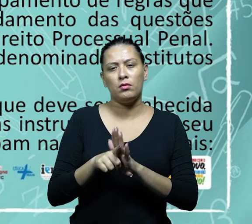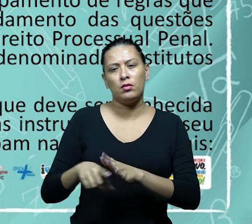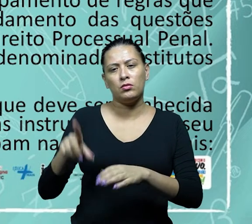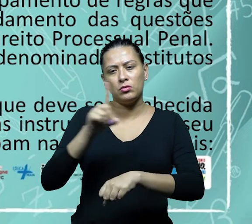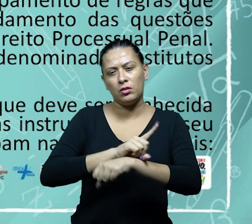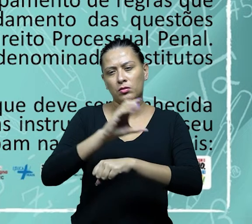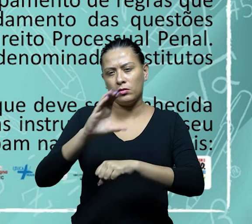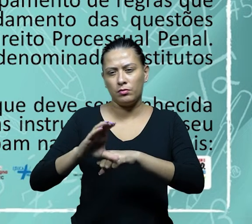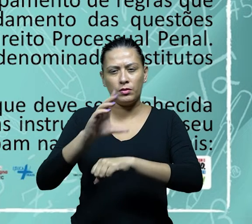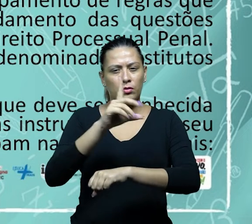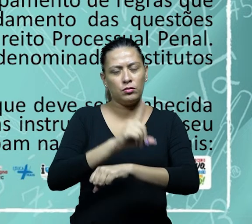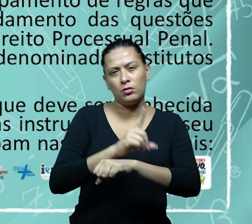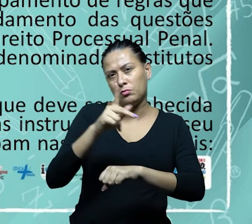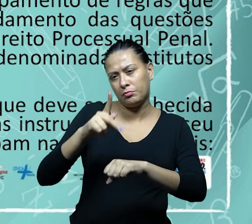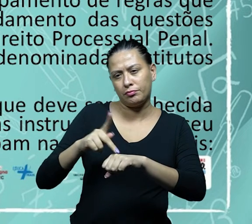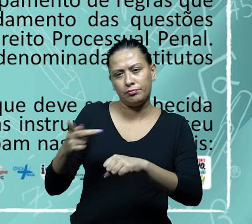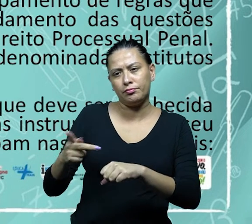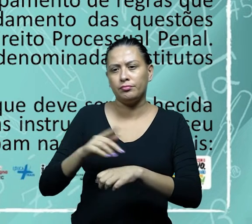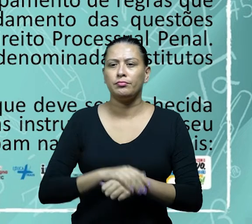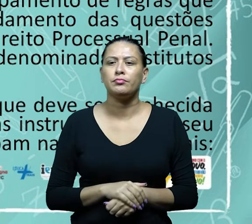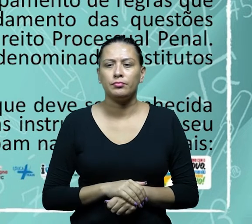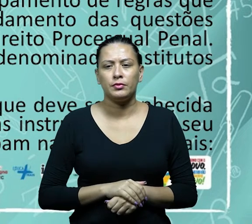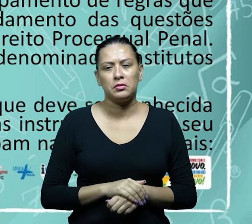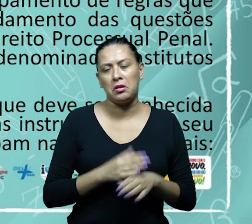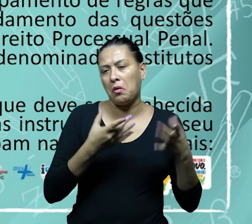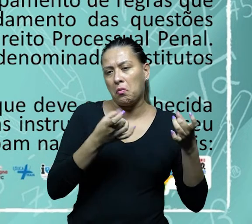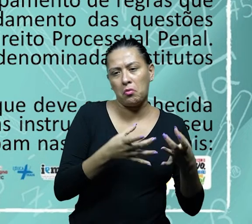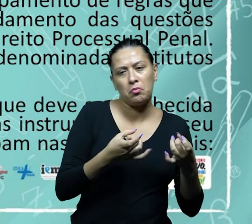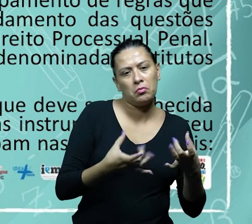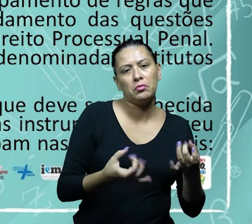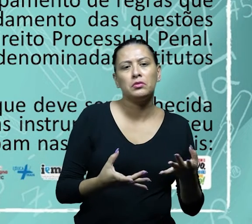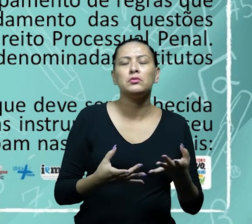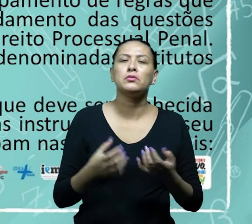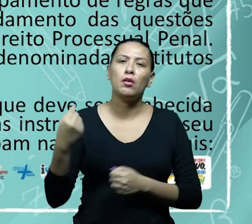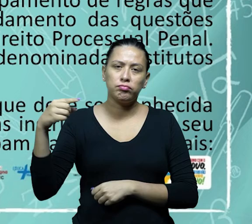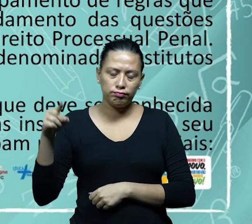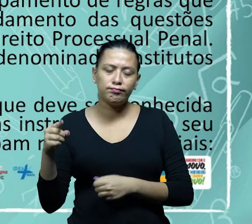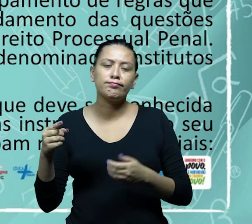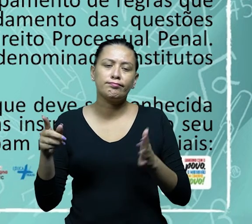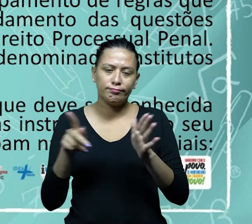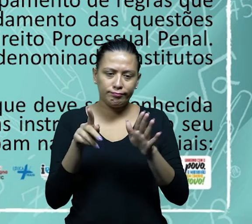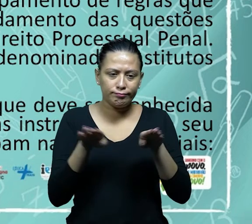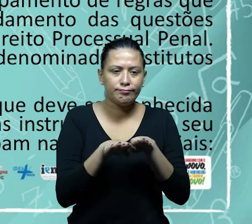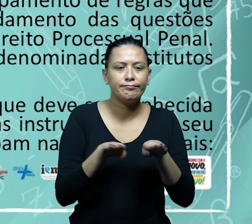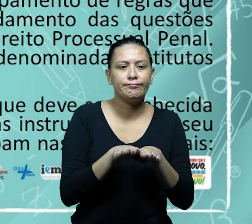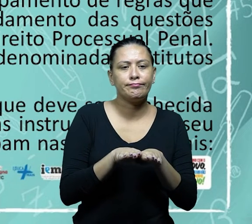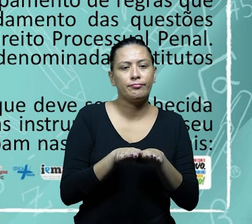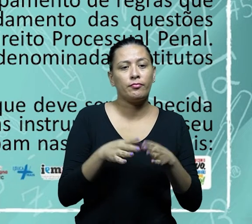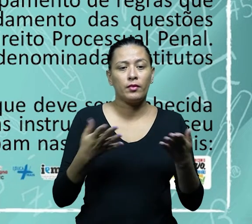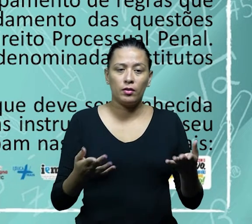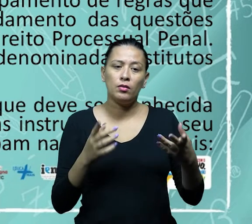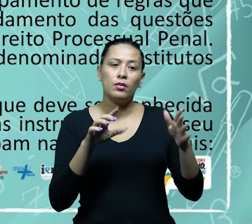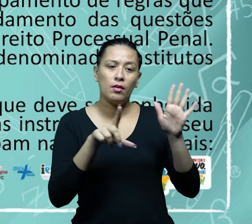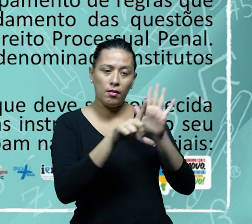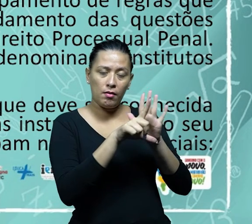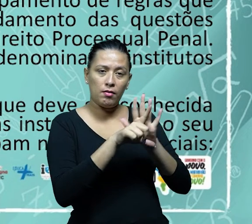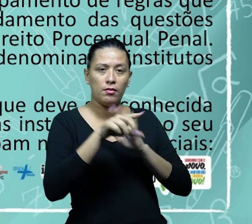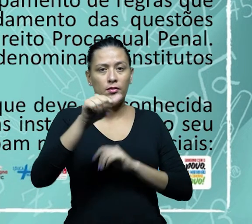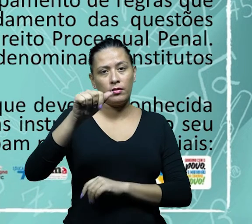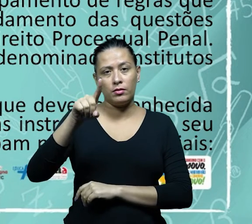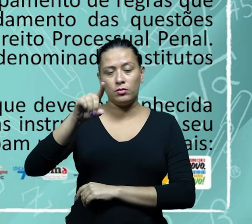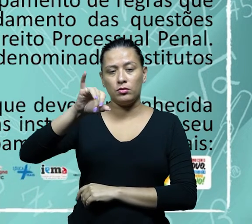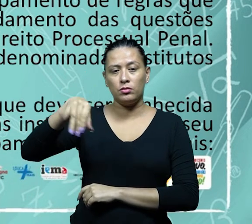penal comercial normalmente são de natureza dessa natureza já lei adjetiva